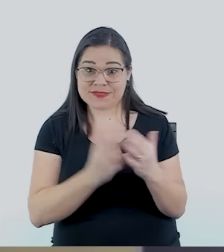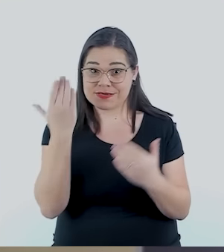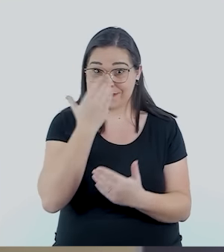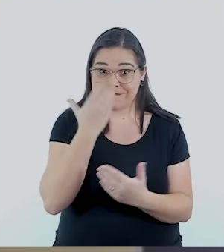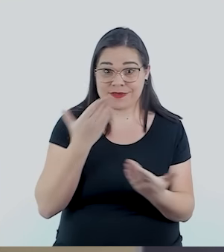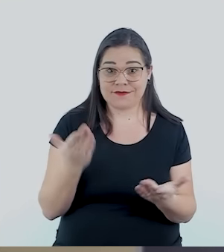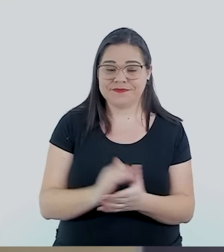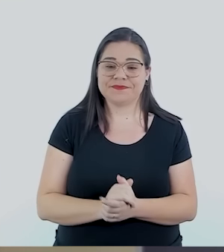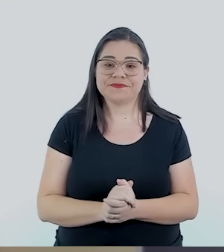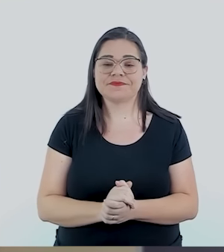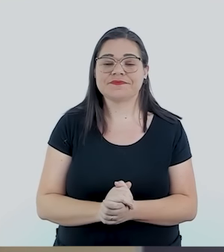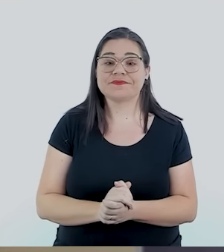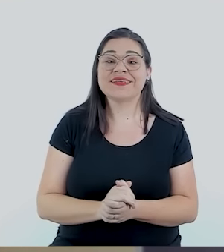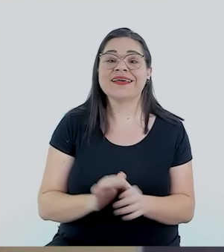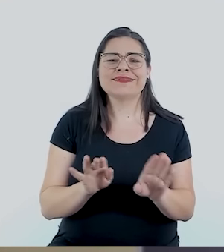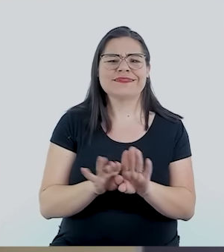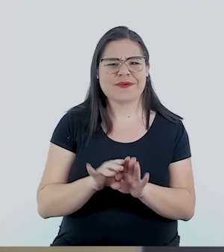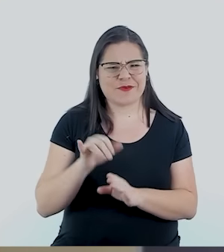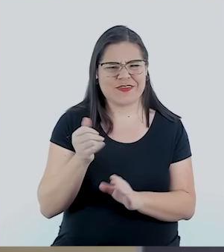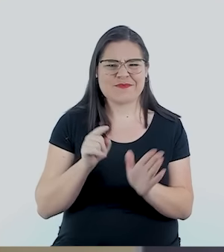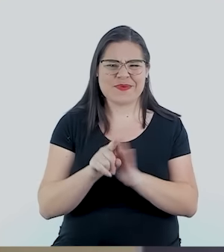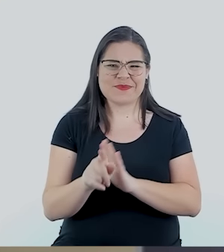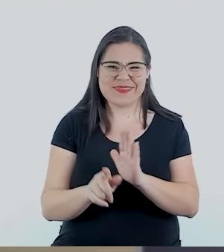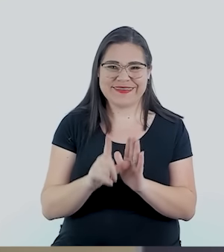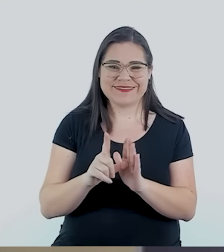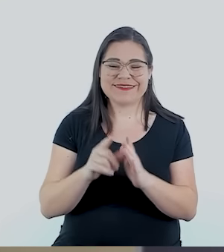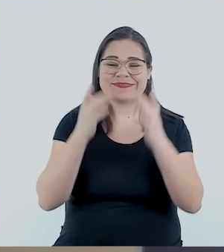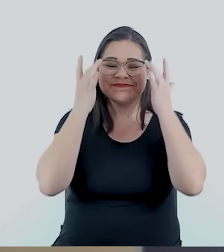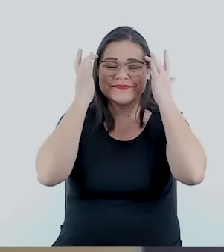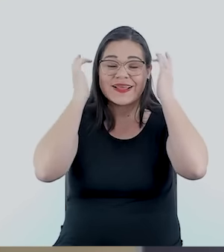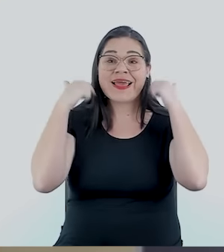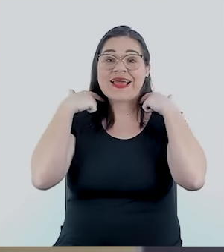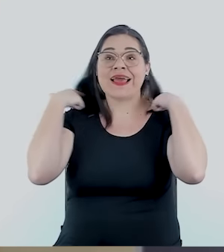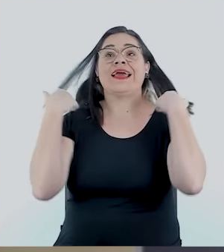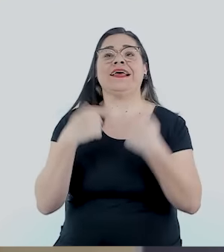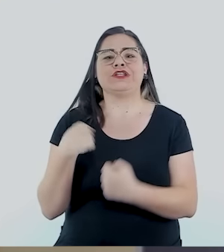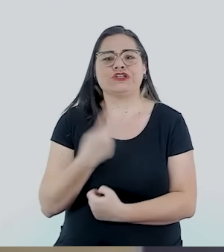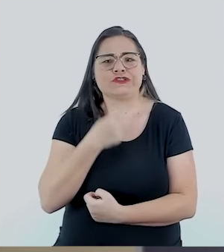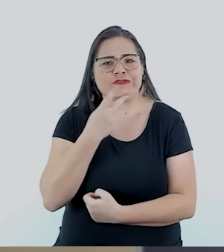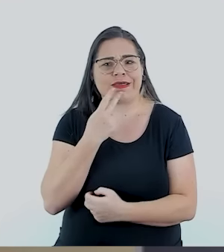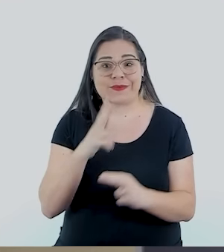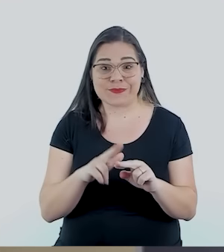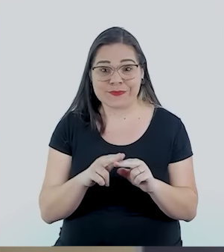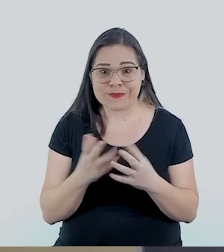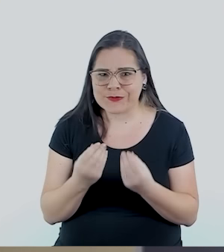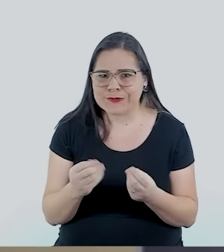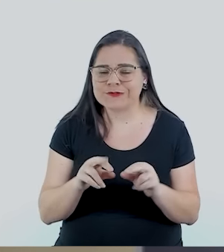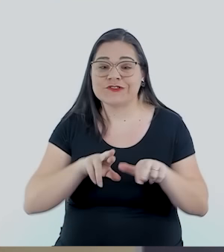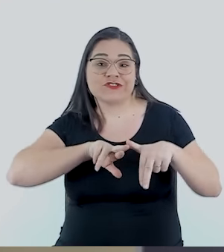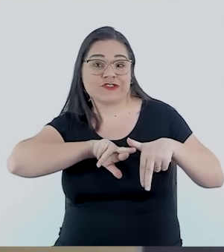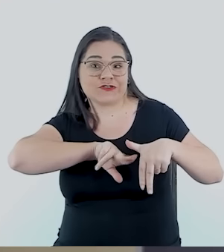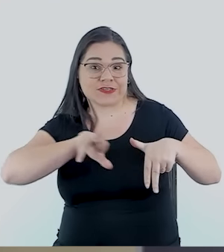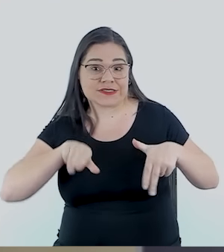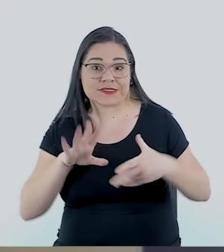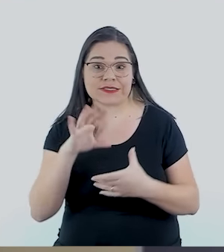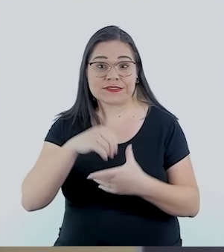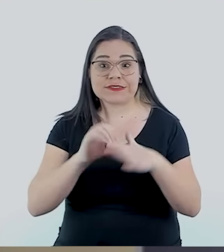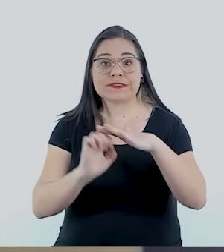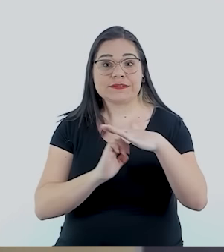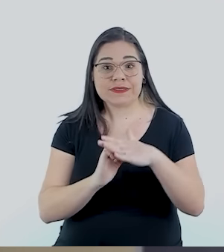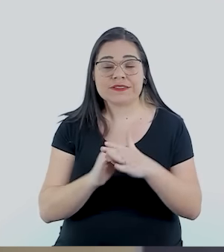a adiantando um pouco uma pergunta que eu queria fazer para vocês eh a gente fala muito em diversidade no ambiente corporativo